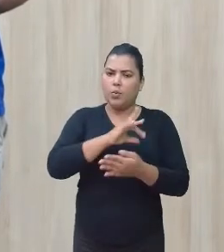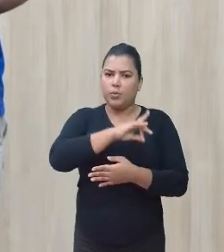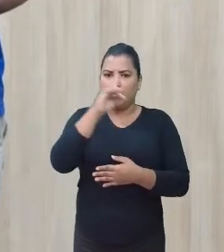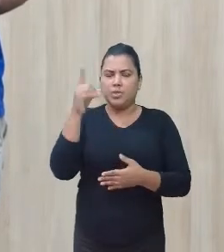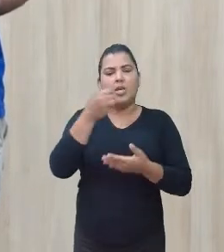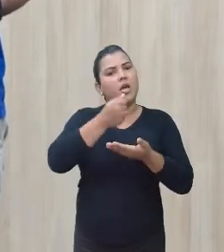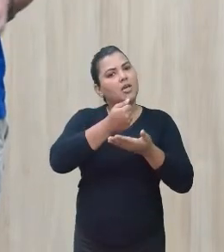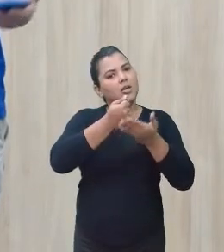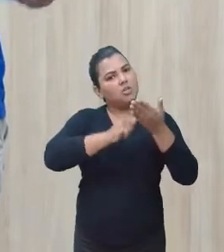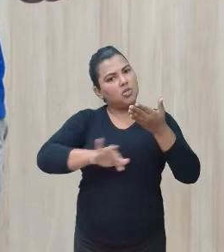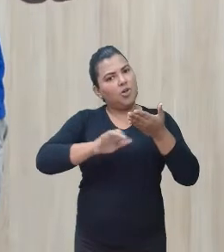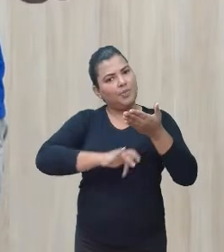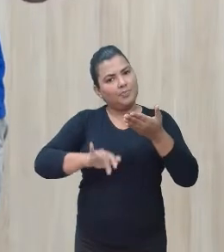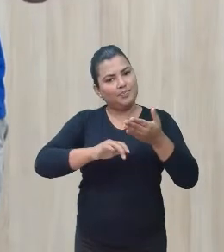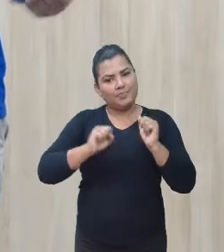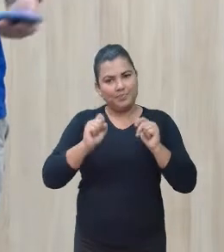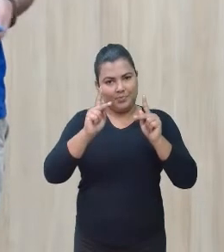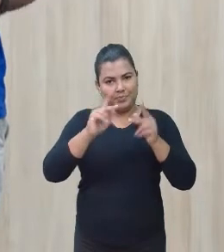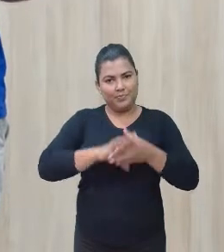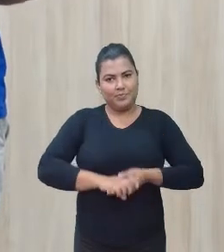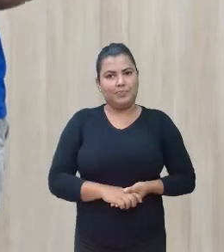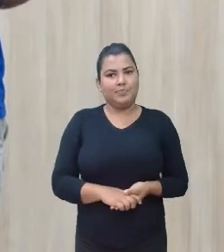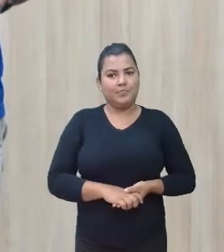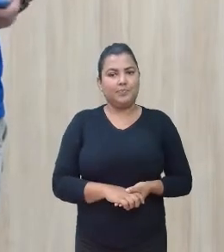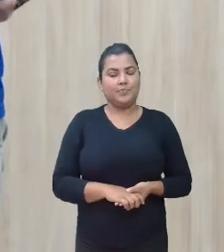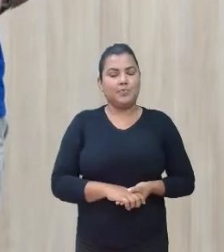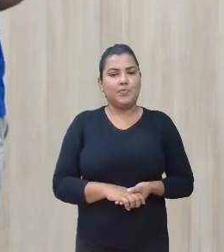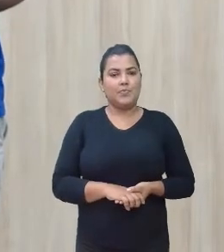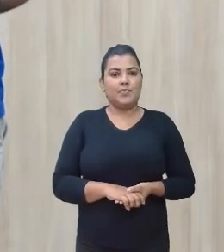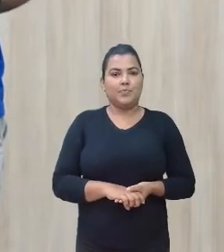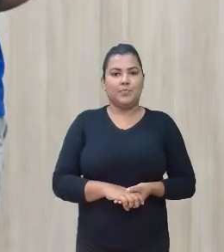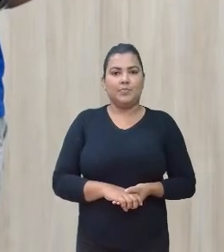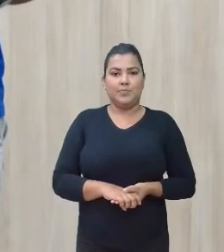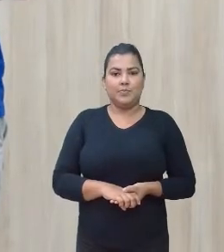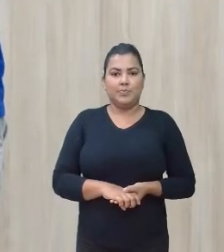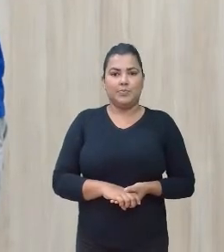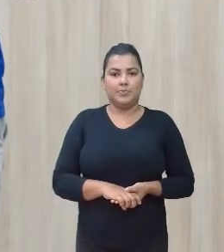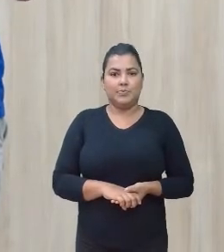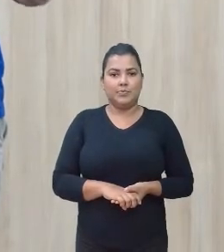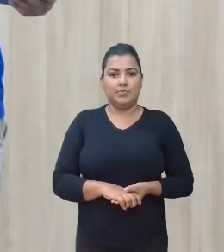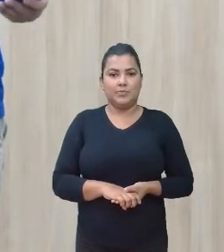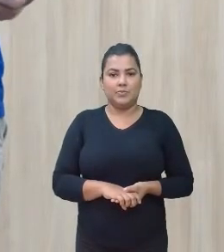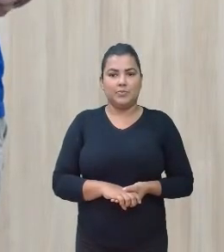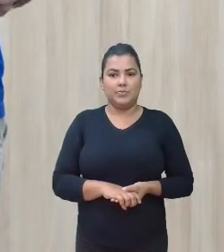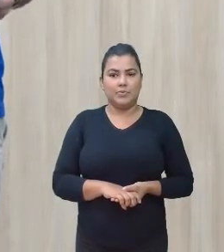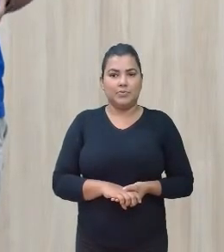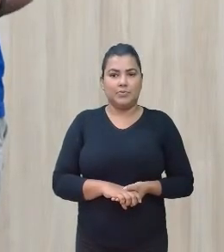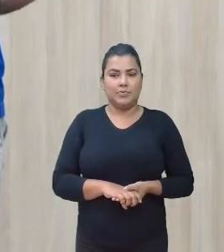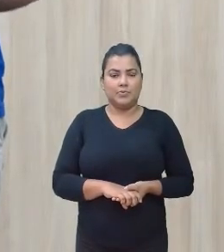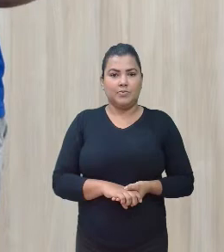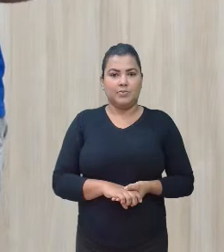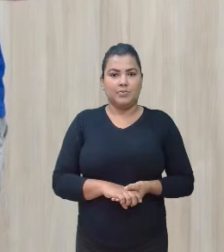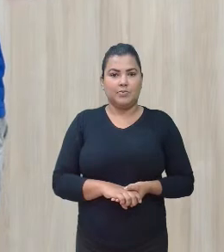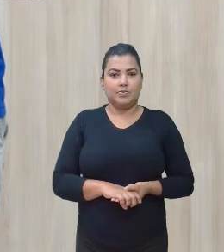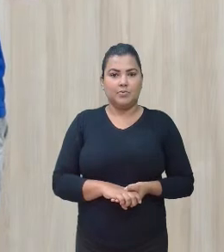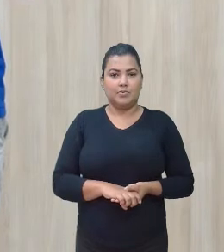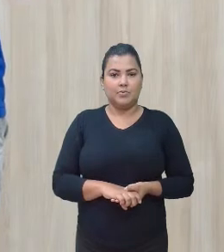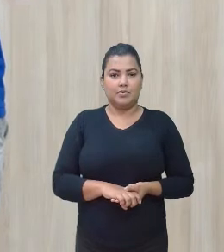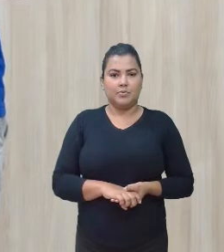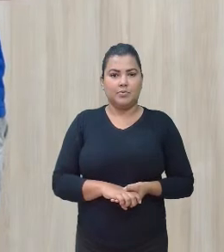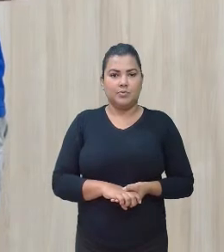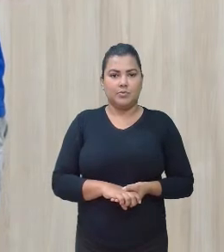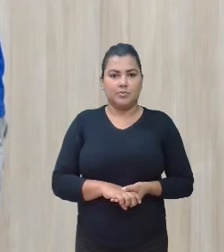nós, tá certo? Então vamos começar. Então, como eu disse no início, há uma aula de matemática onde a gente vai dar uma